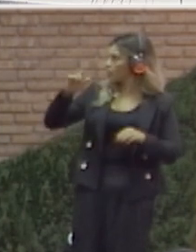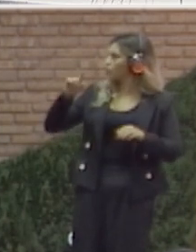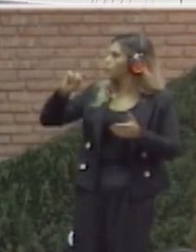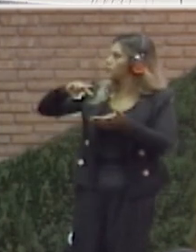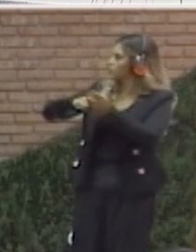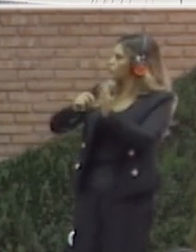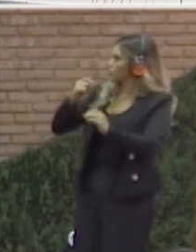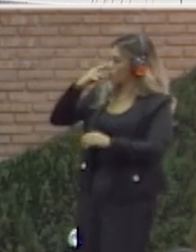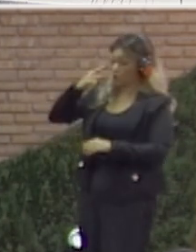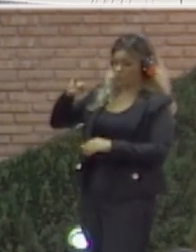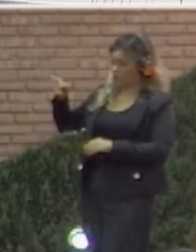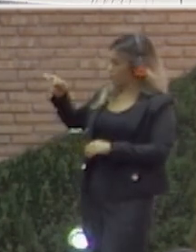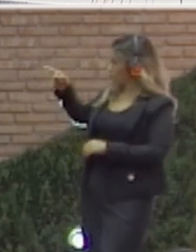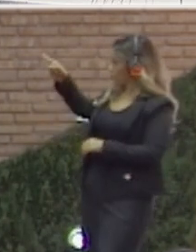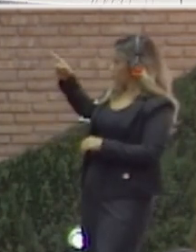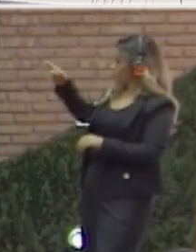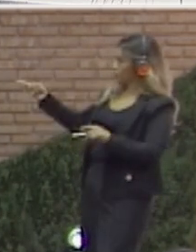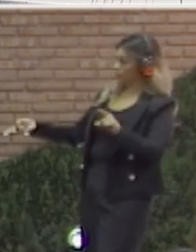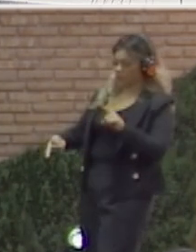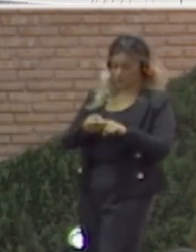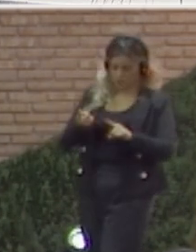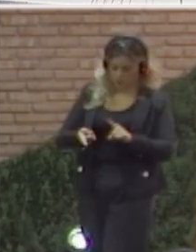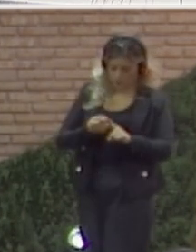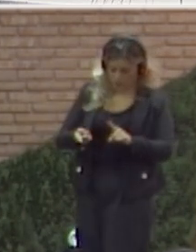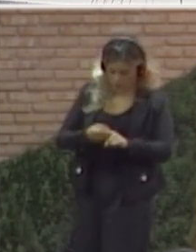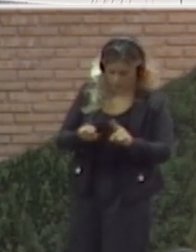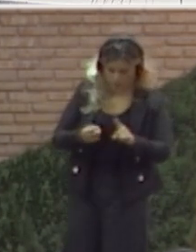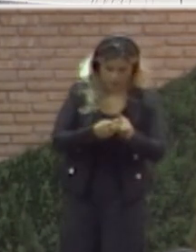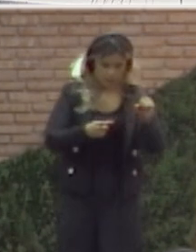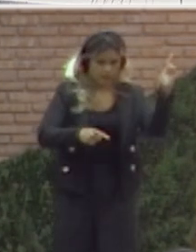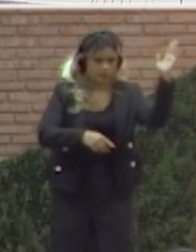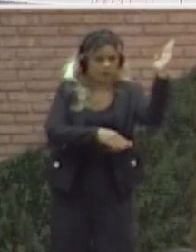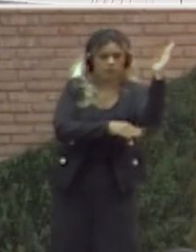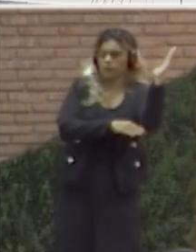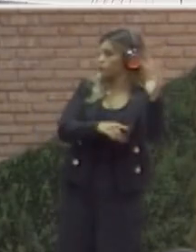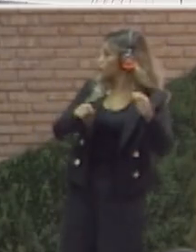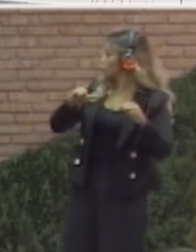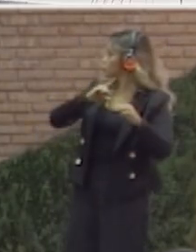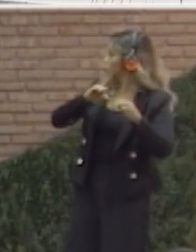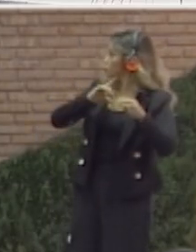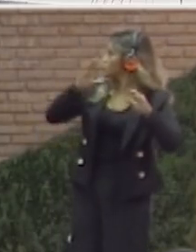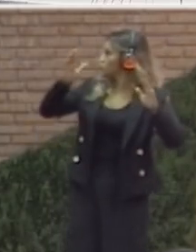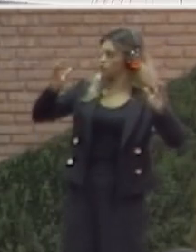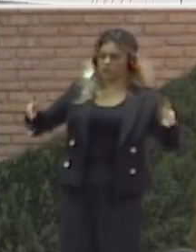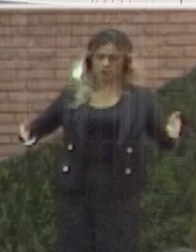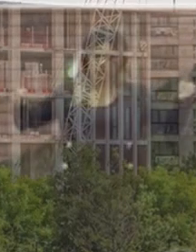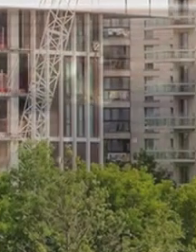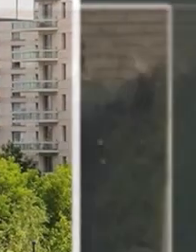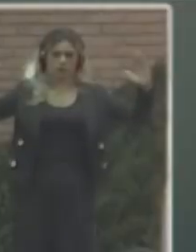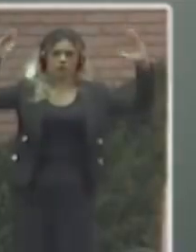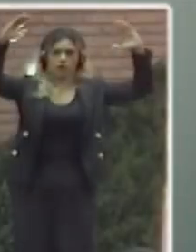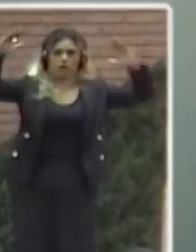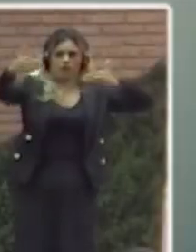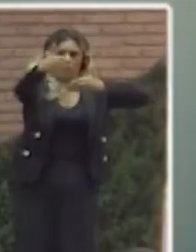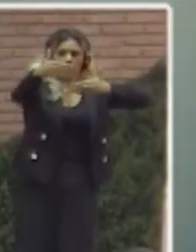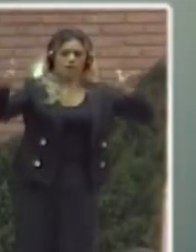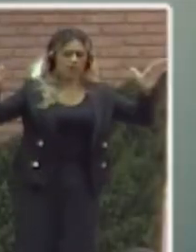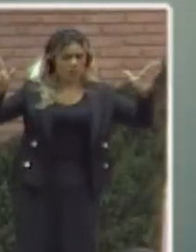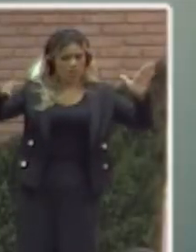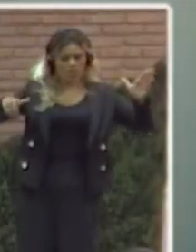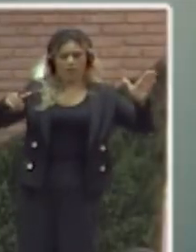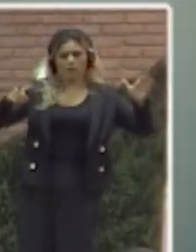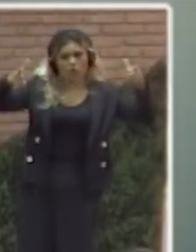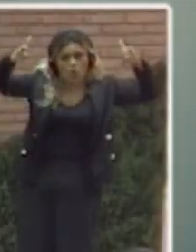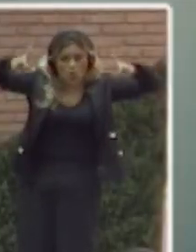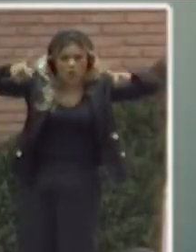fazia era subir a estrutura, nessa fábrica fechada aqui, isso daqui era realmente como se fosse